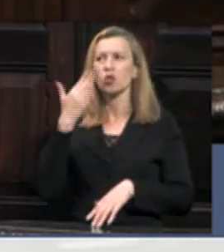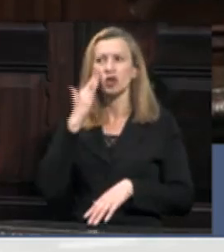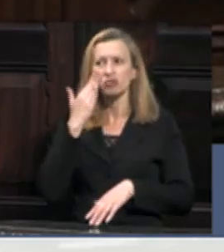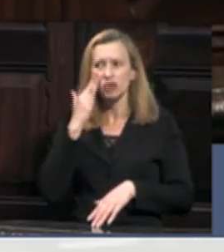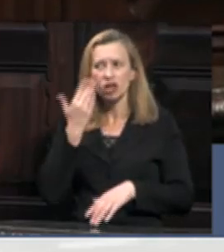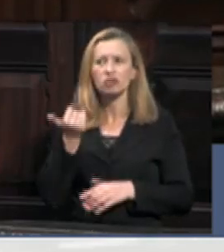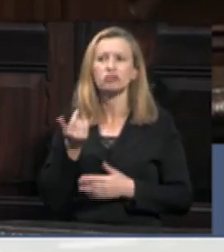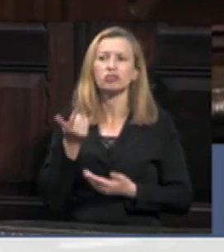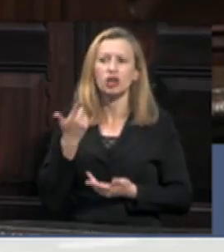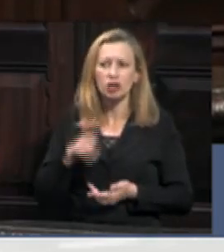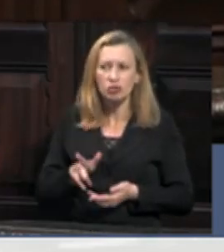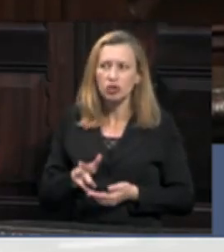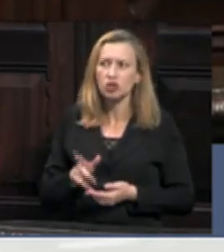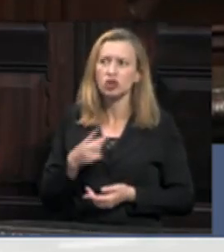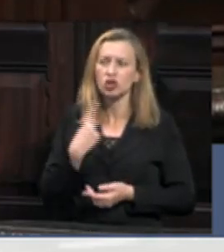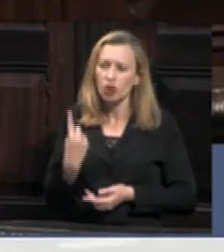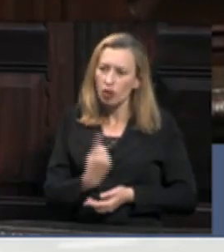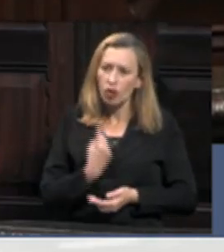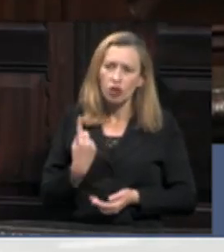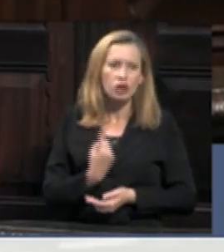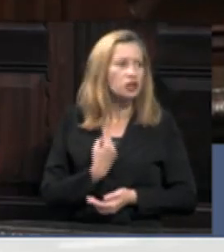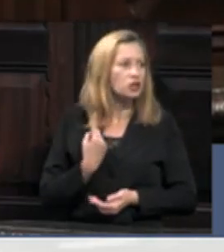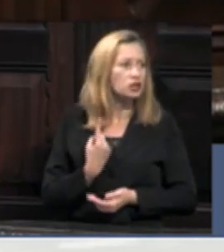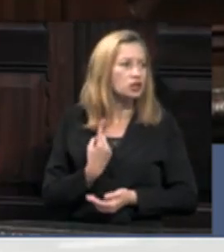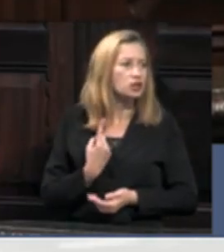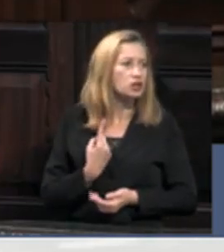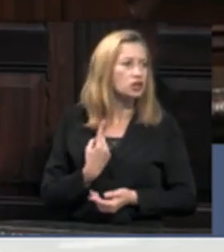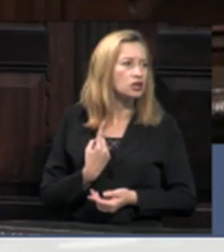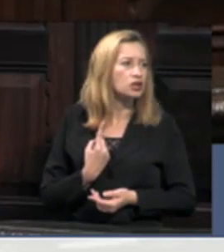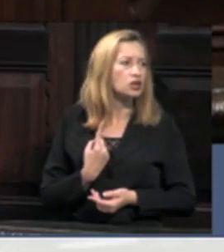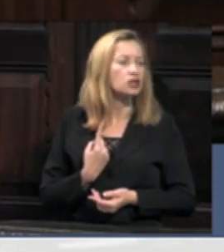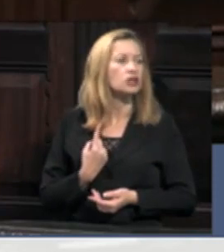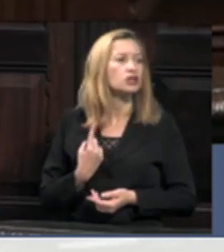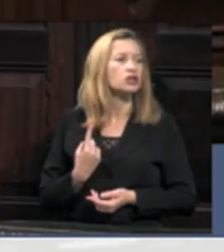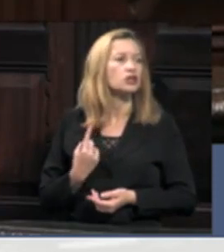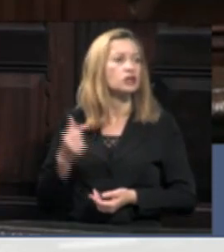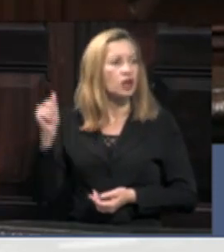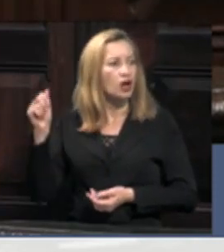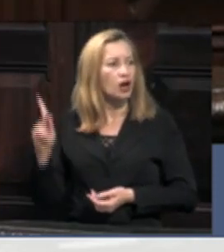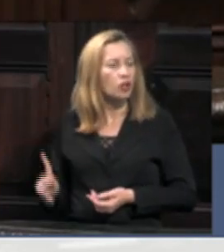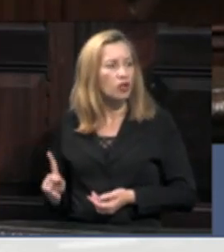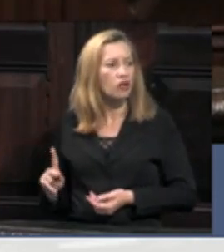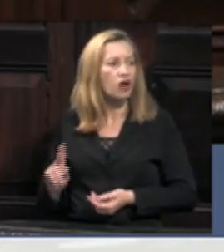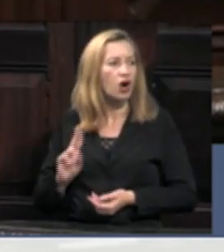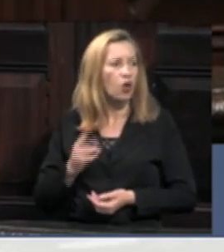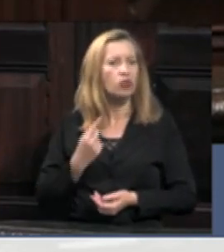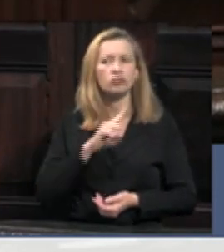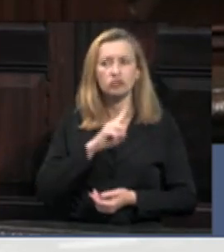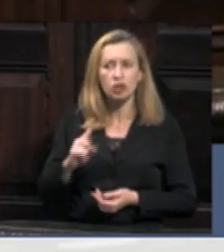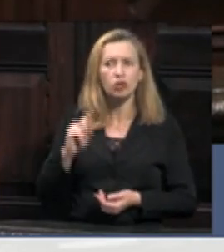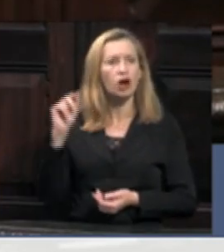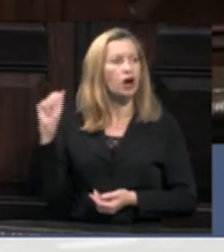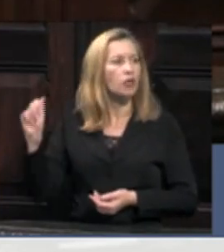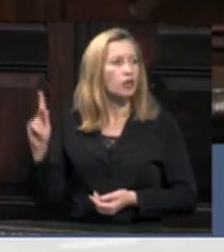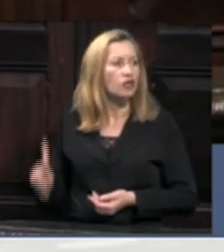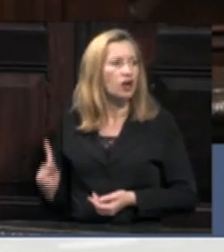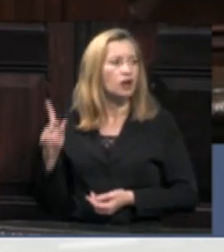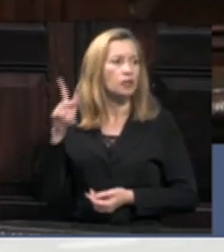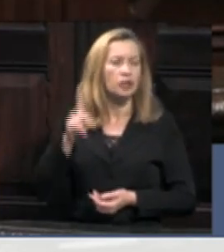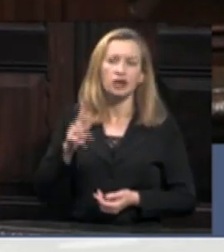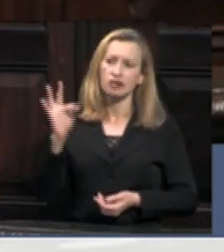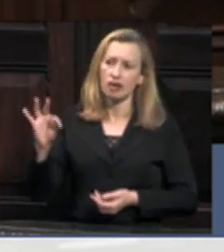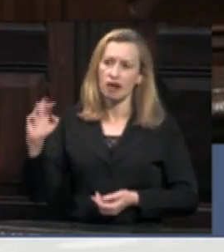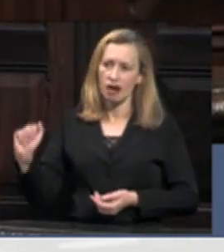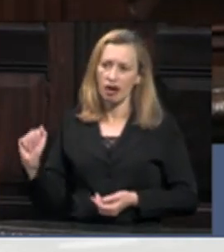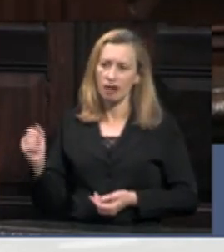repito, que nós vamos aqui aprovar ou não aprovar o PPA e o